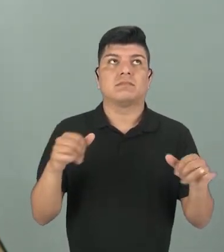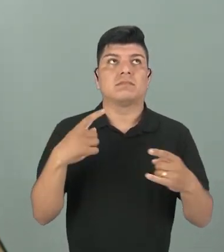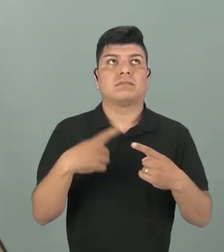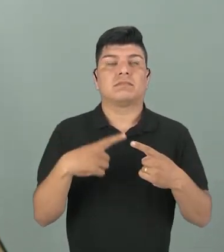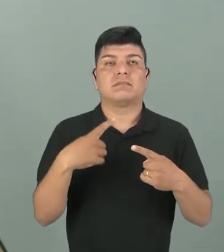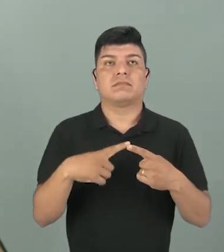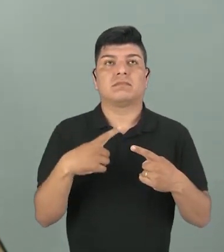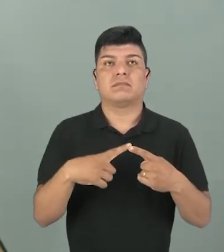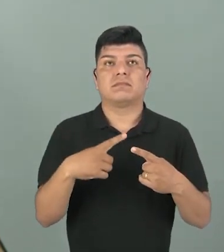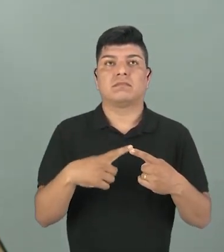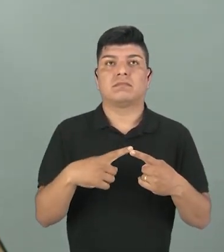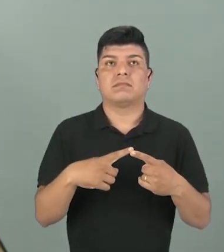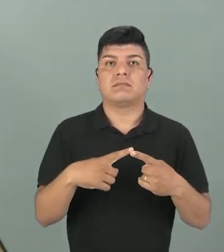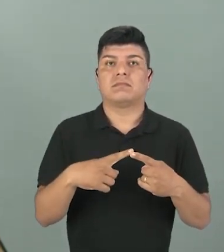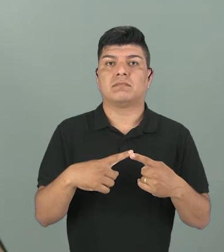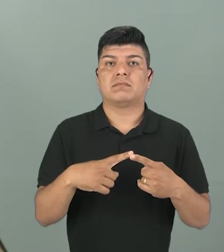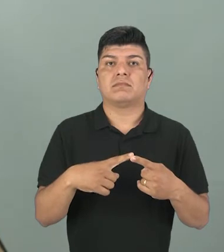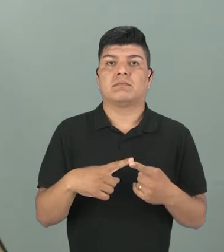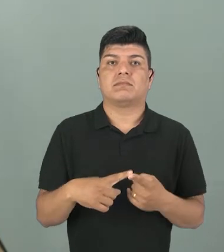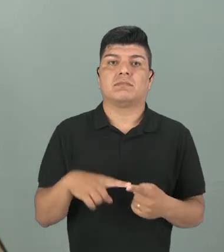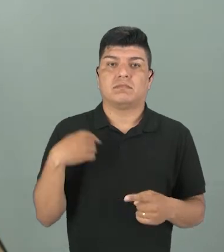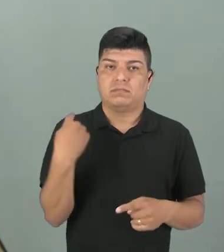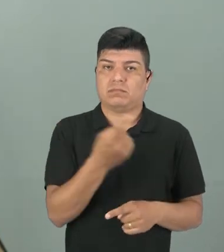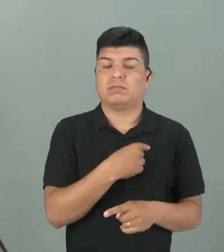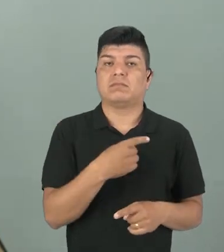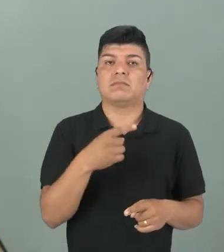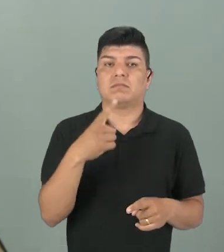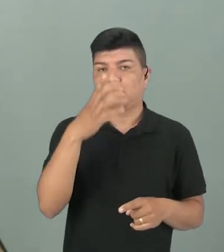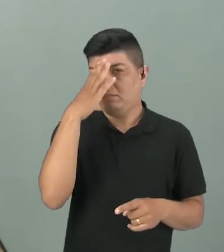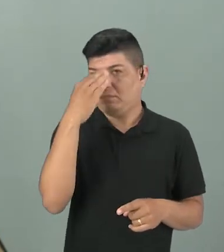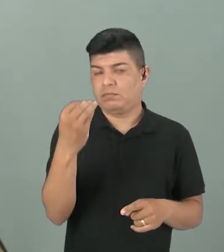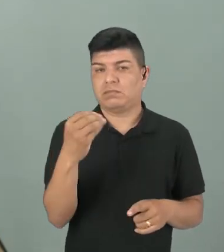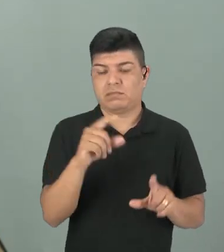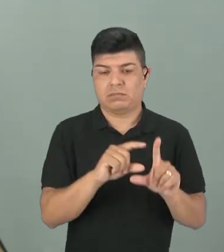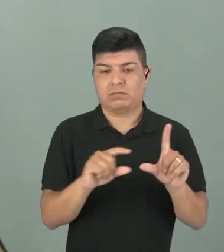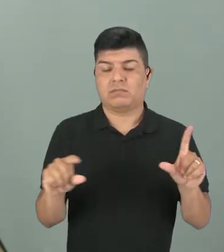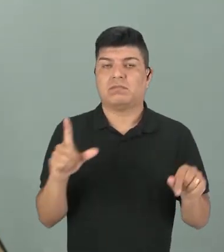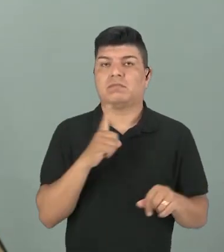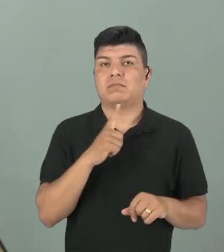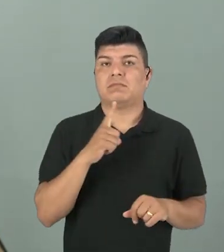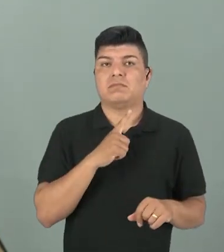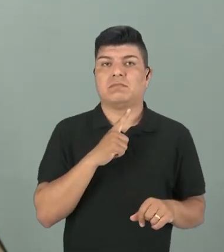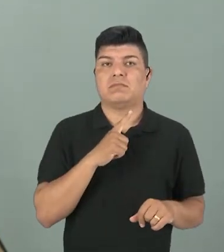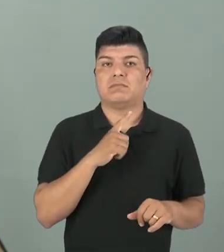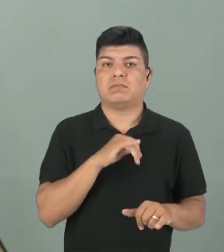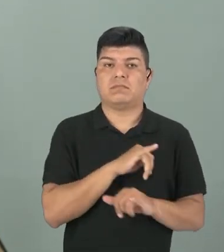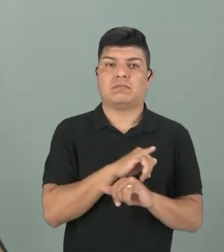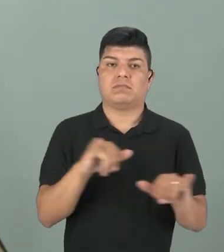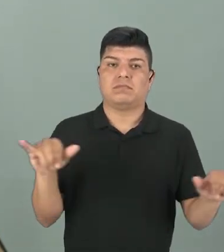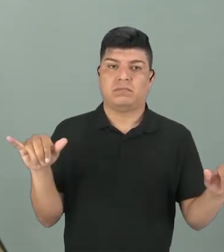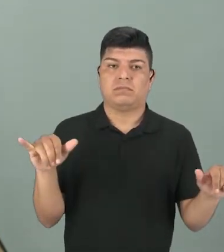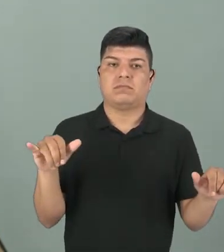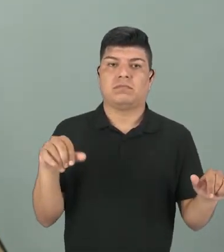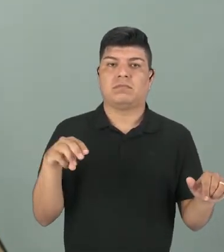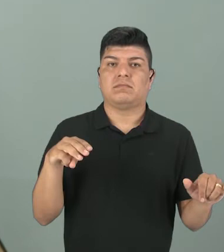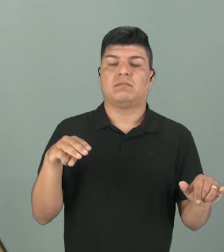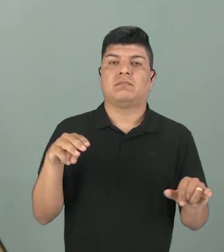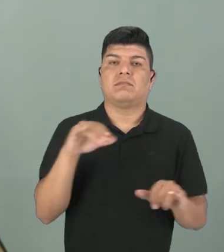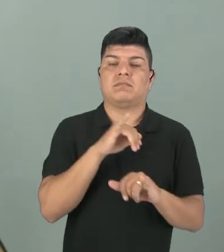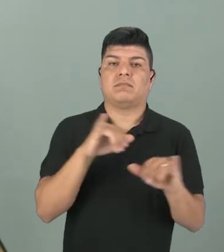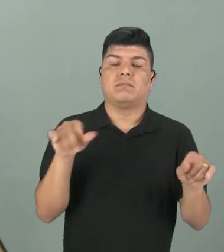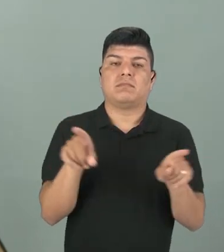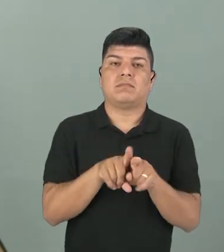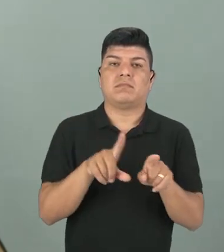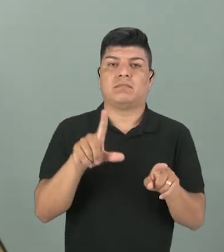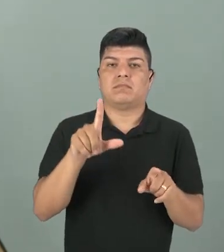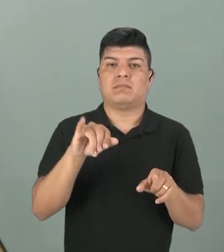Porque a gente também, além das fotolegendas existentes na notícia, da manchete